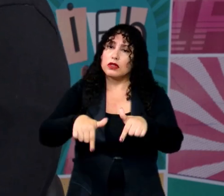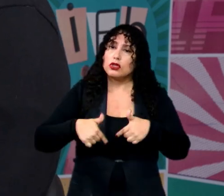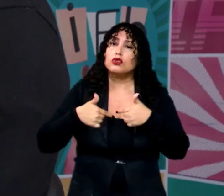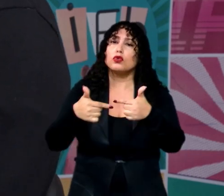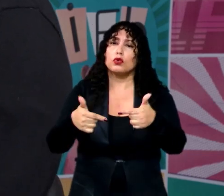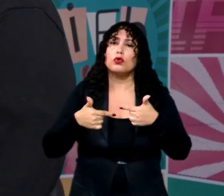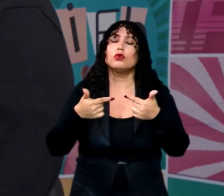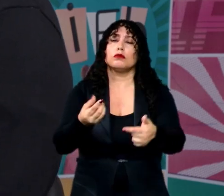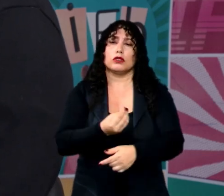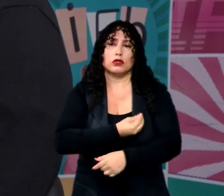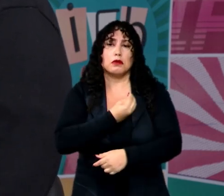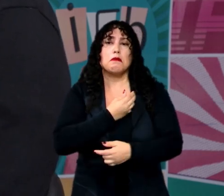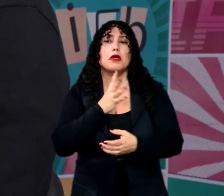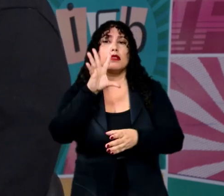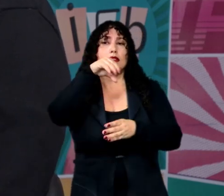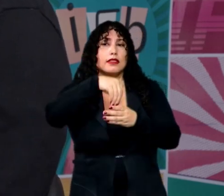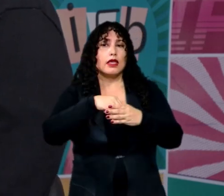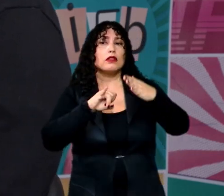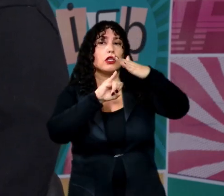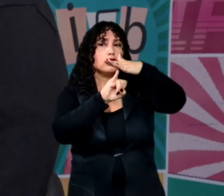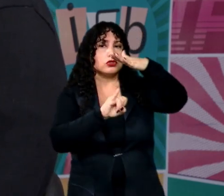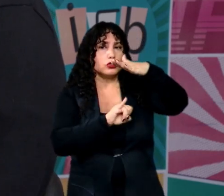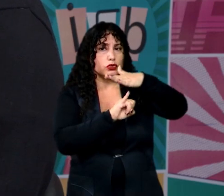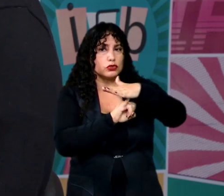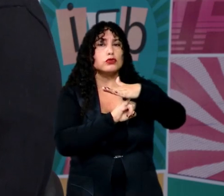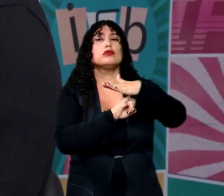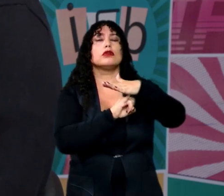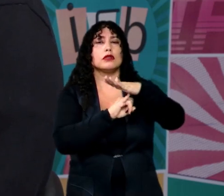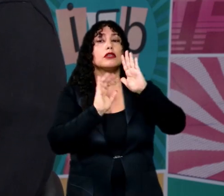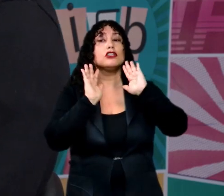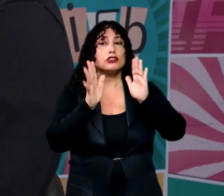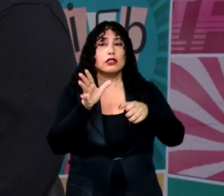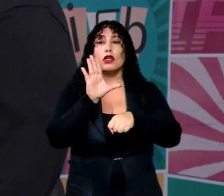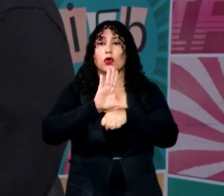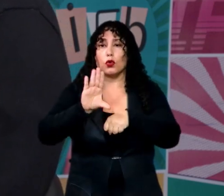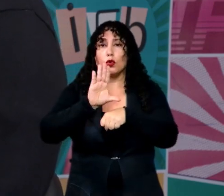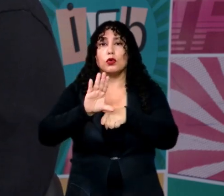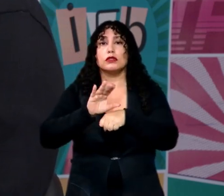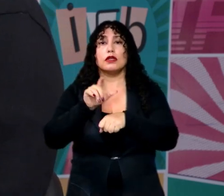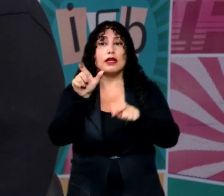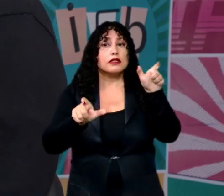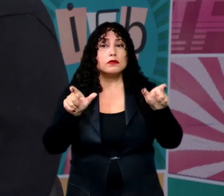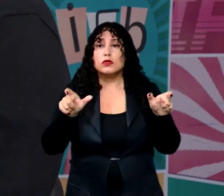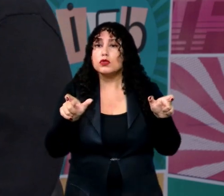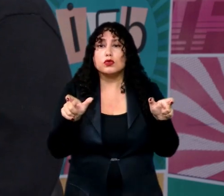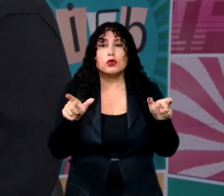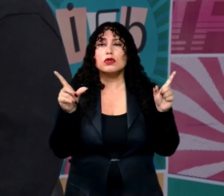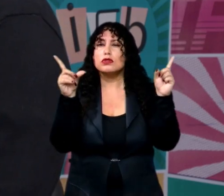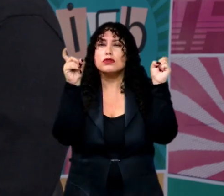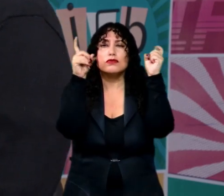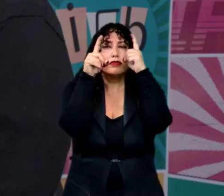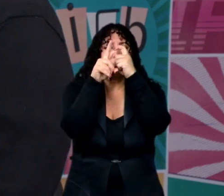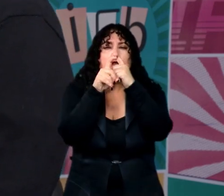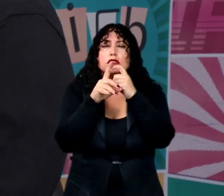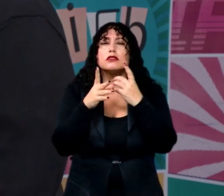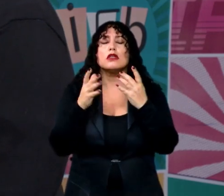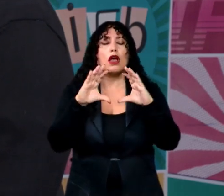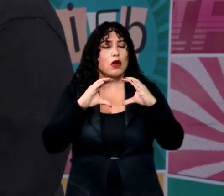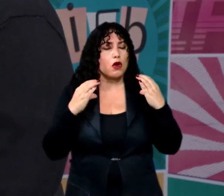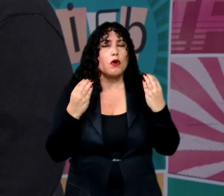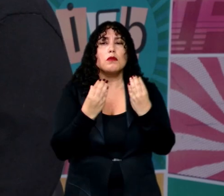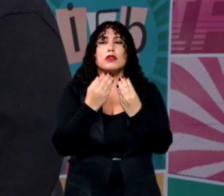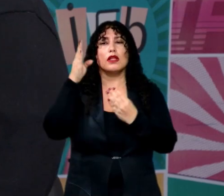sobreviver, mesmo dentro das instituições quando já tem curso, porque as pessoas não é difícil, a